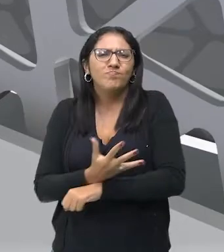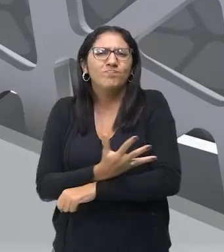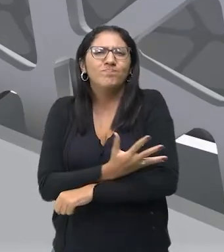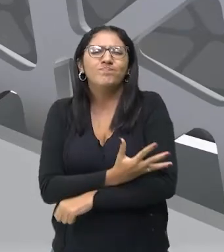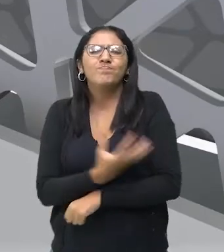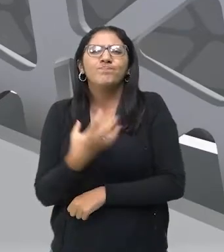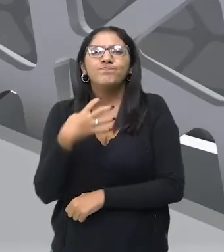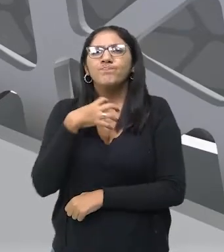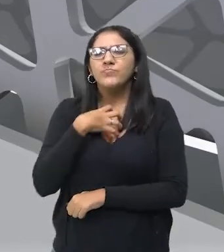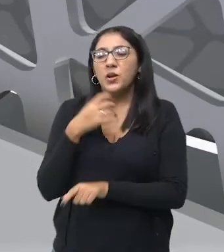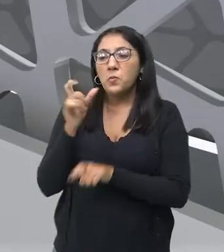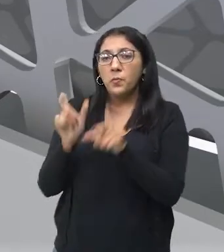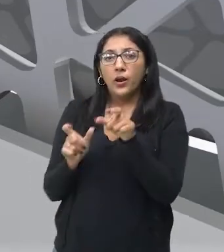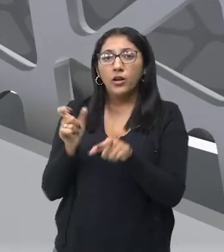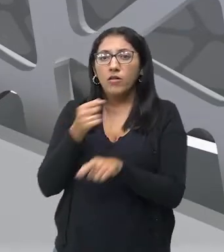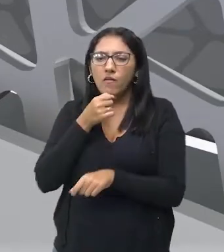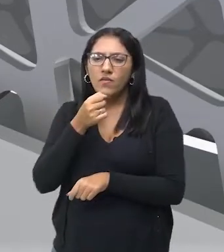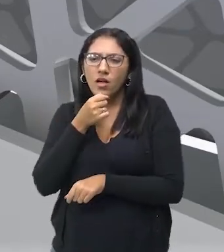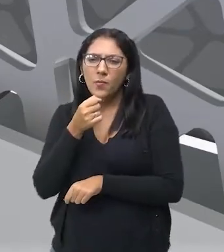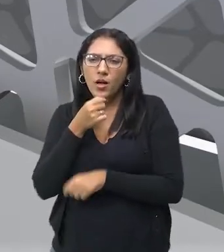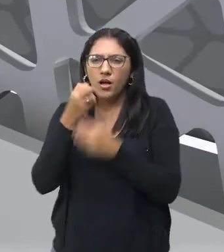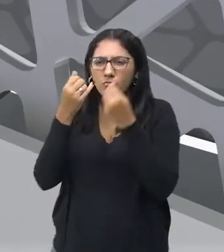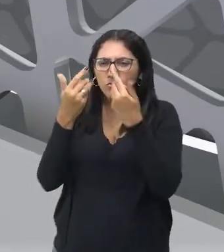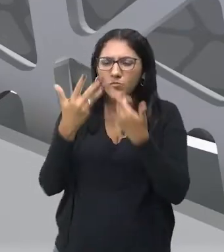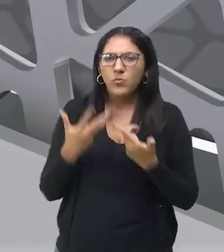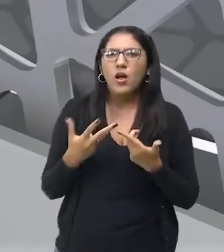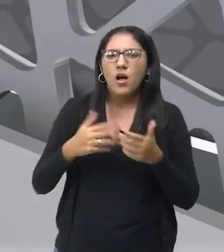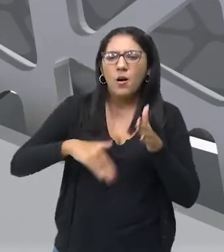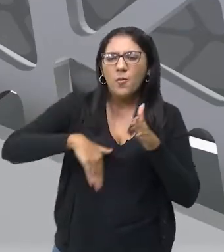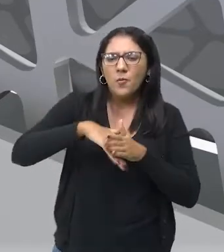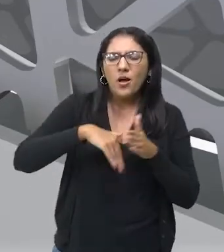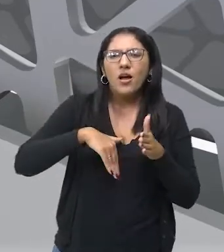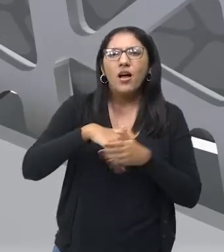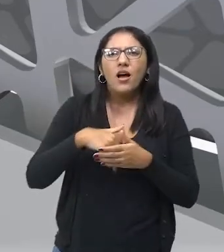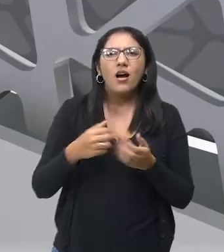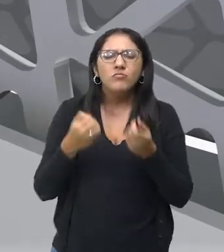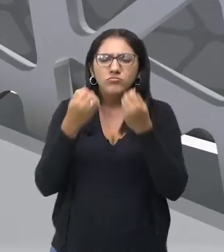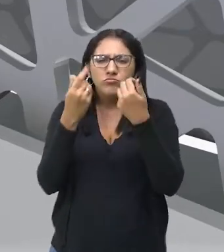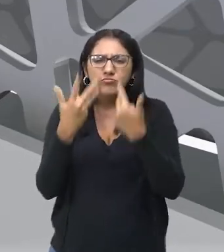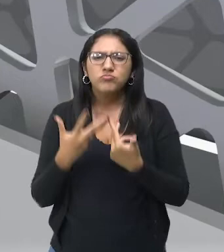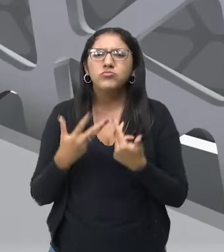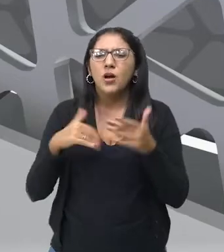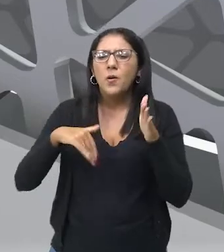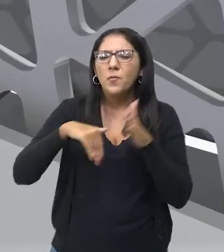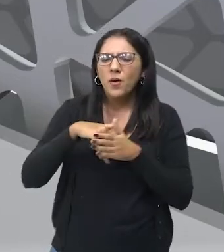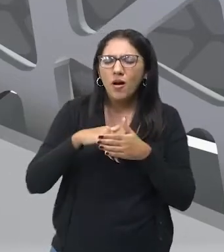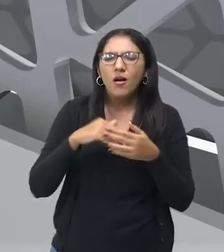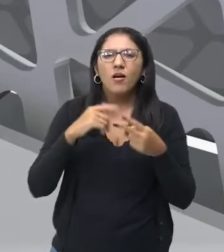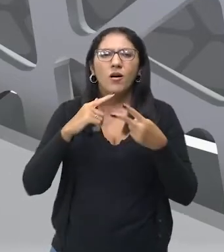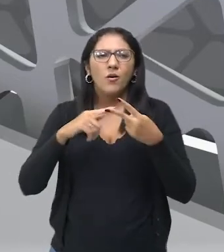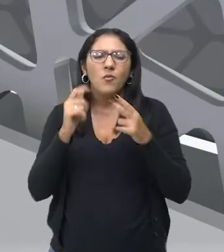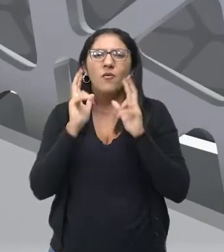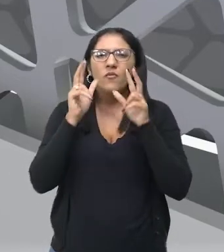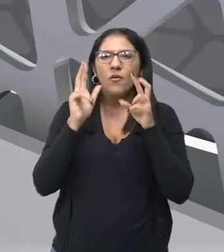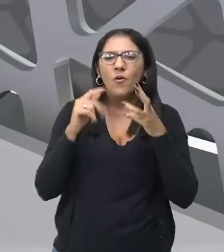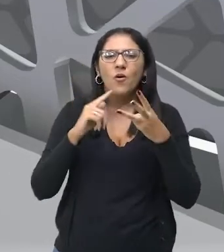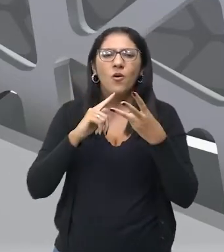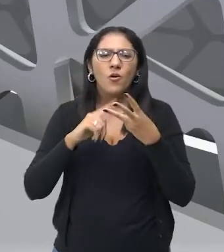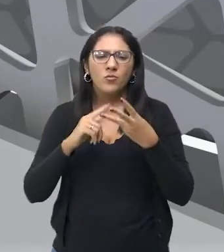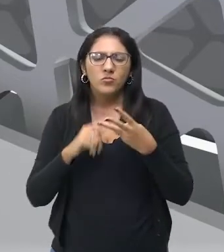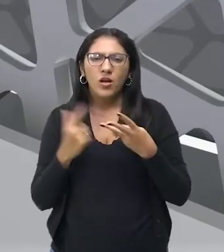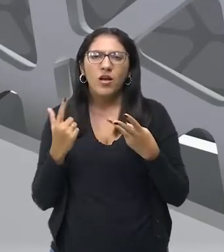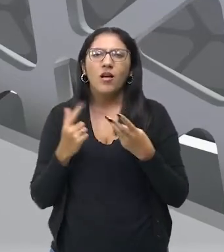narradores buscam imprimir ali na sua narração, no seu momento de narrar ali o evento, eles buscam